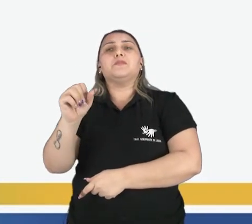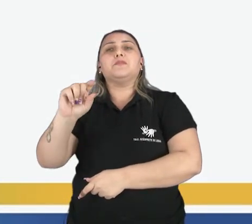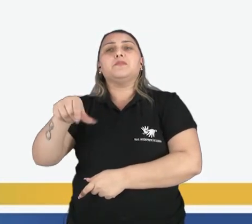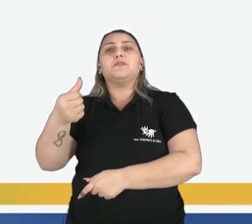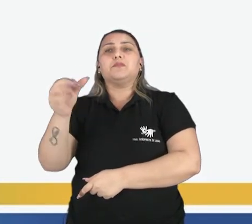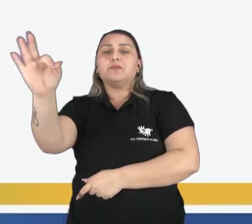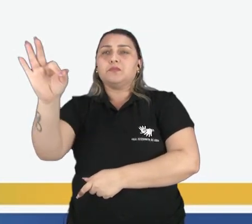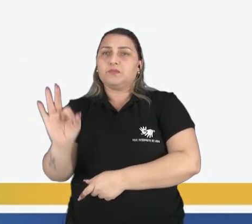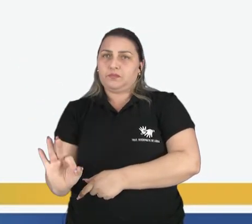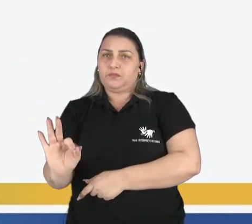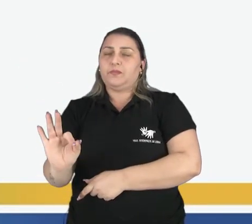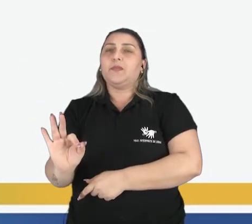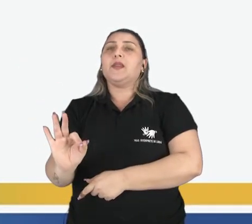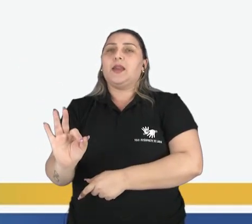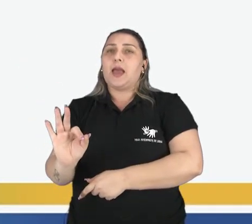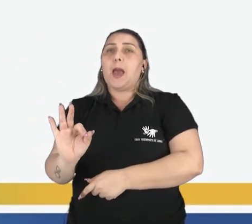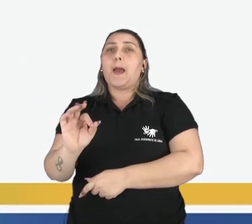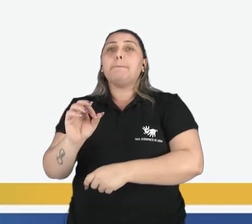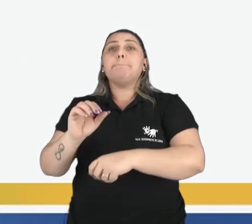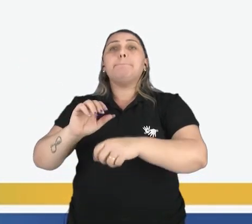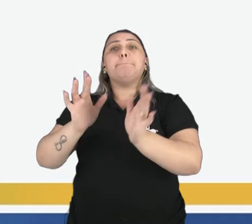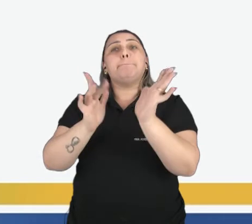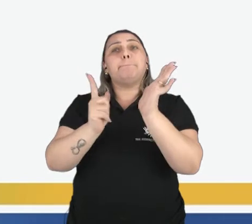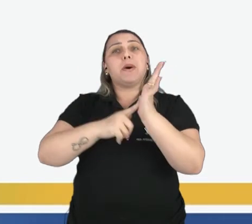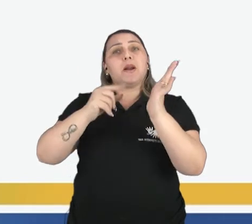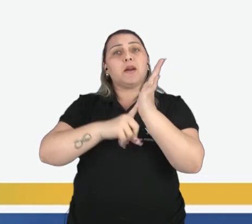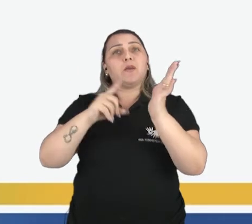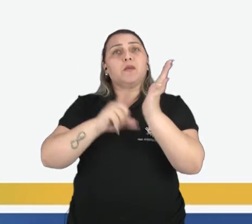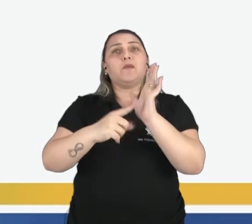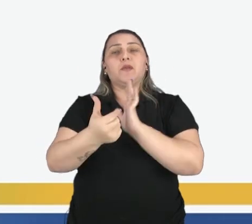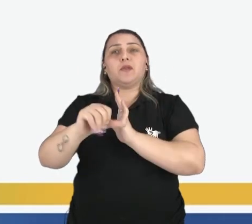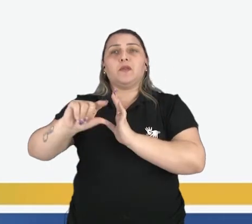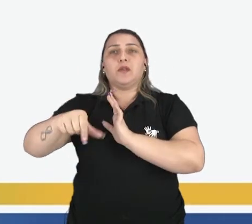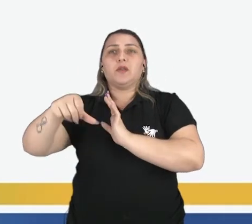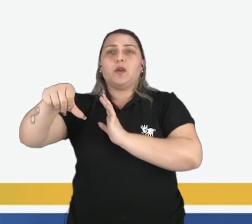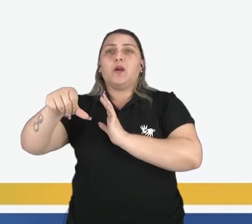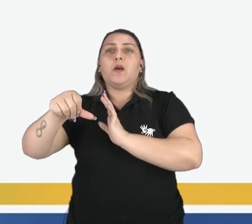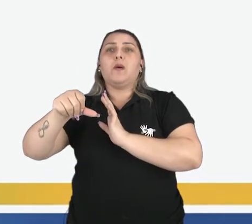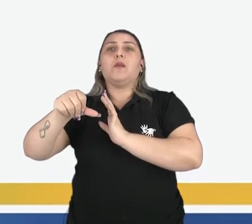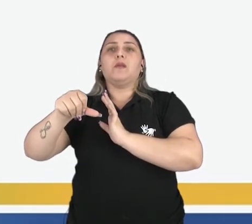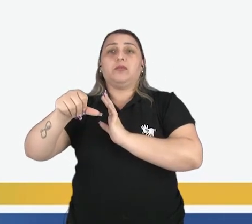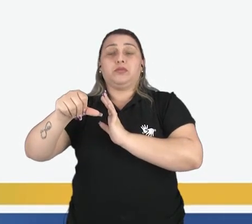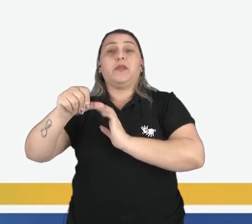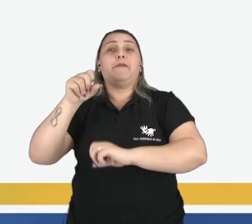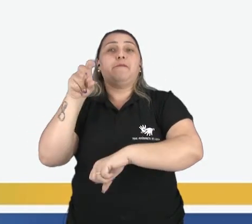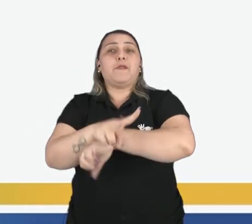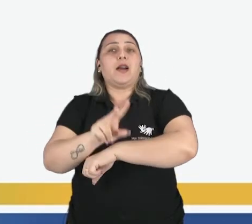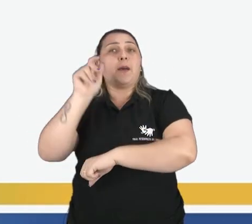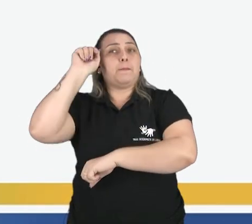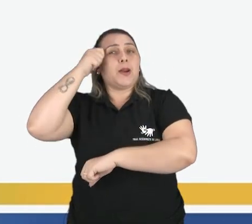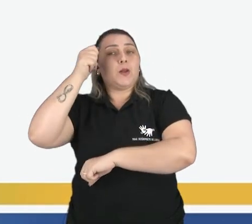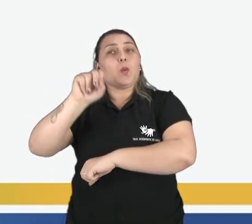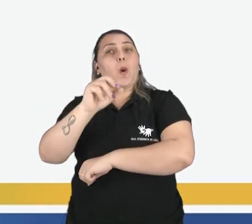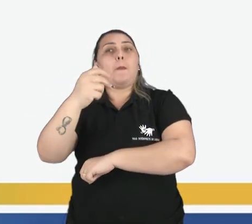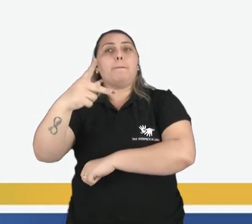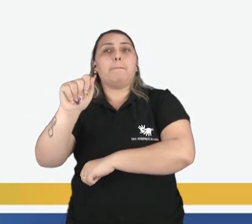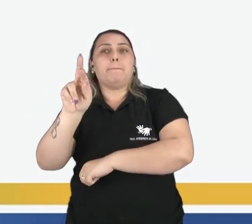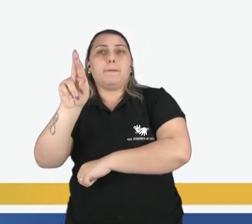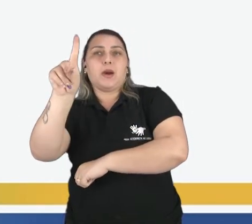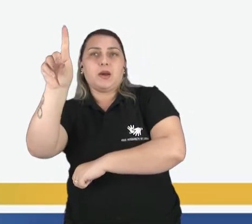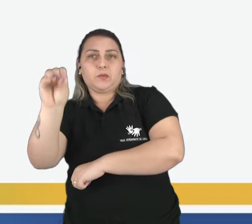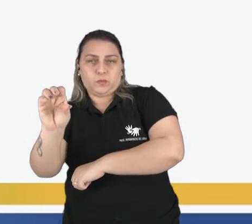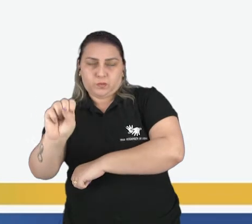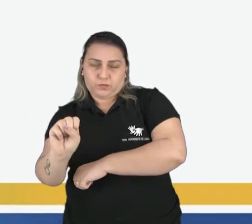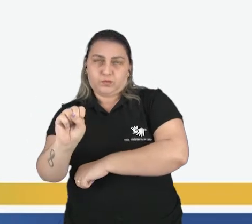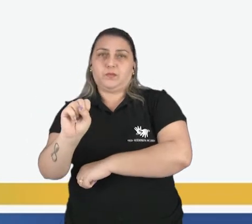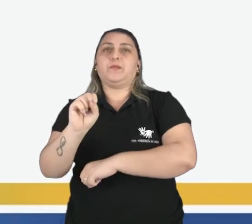108,6% eram ocupados por branco e 29,9% ocupados por pretos ou pardos. E